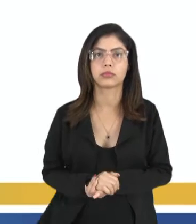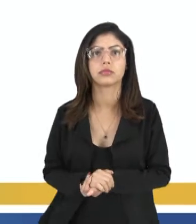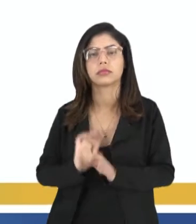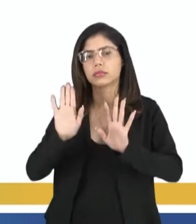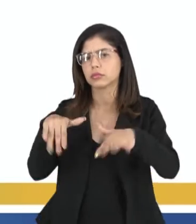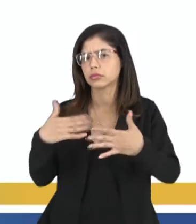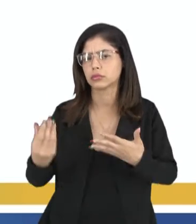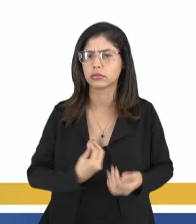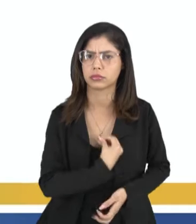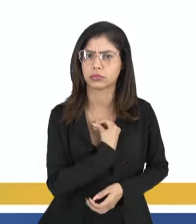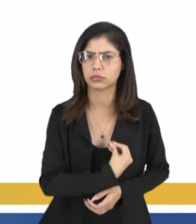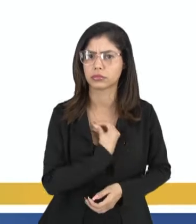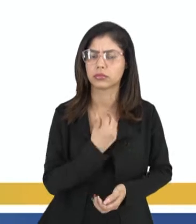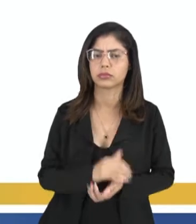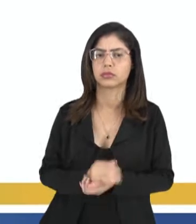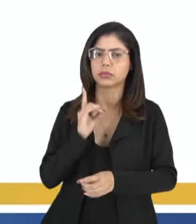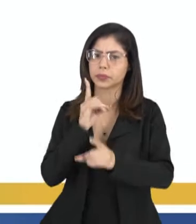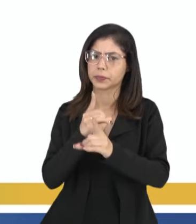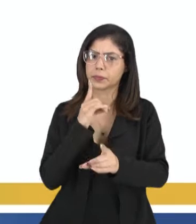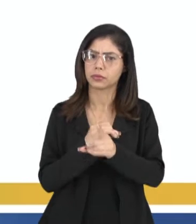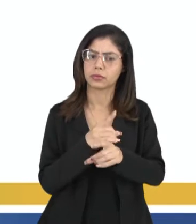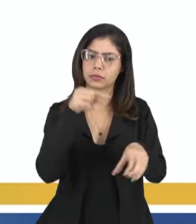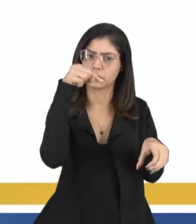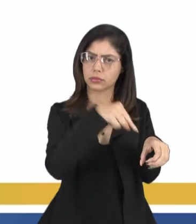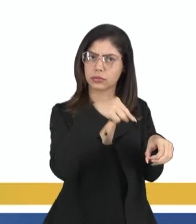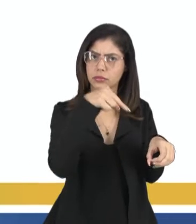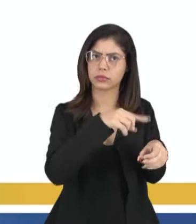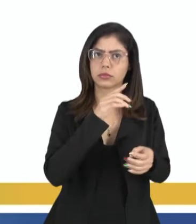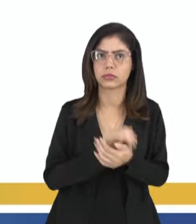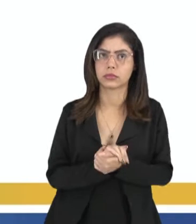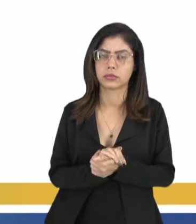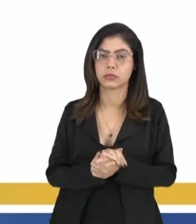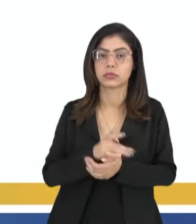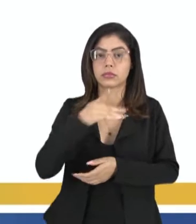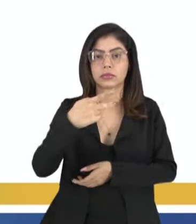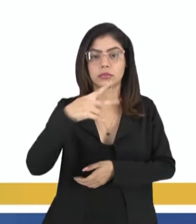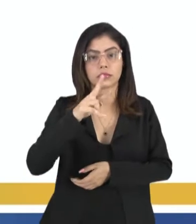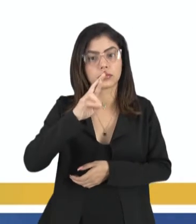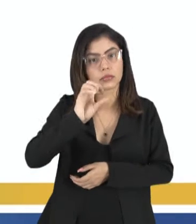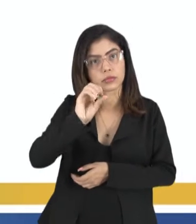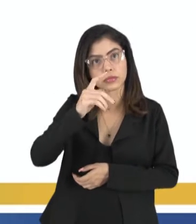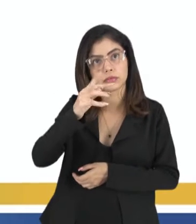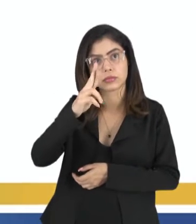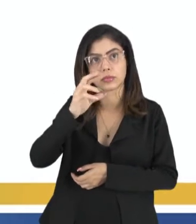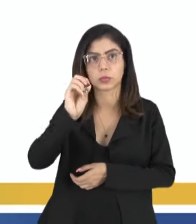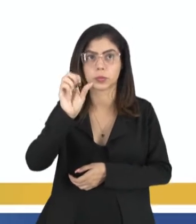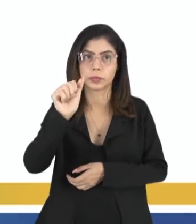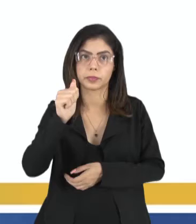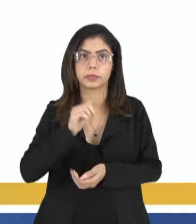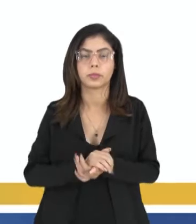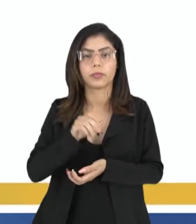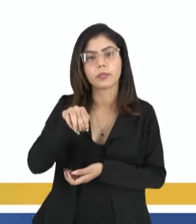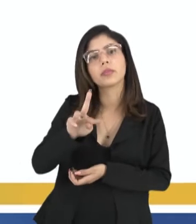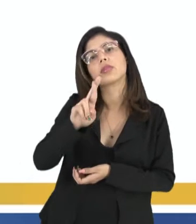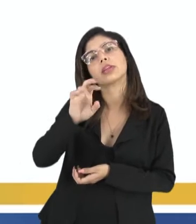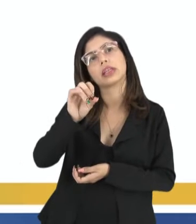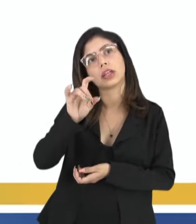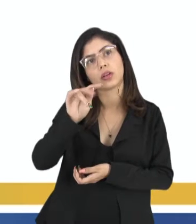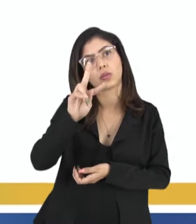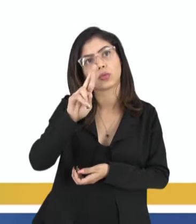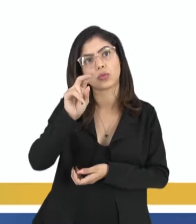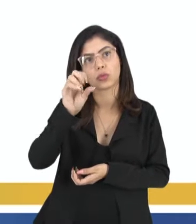partículas presentes que se encontram no núcleo? Nós temos os prótons e os nêutrons. E aí, só para a gente relembrar que